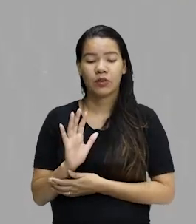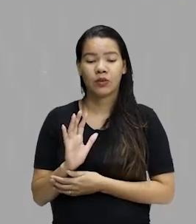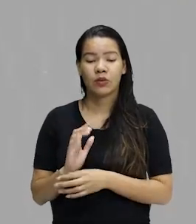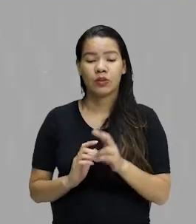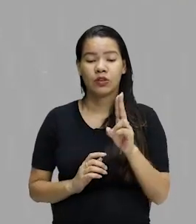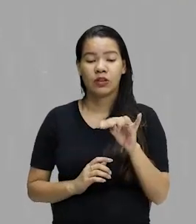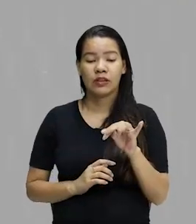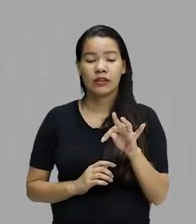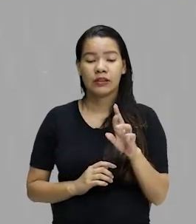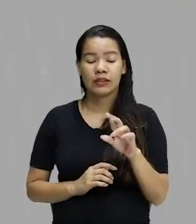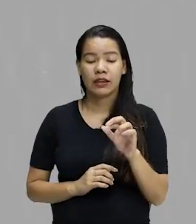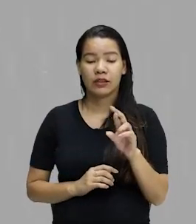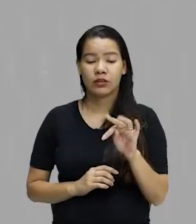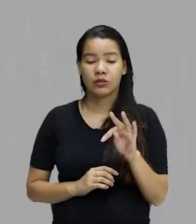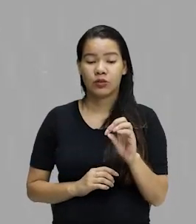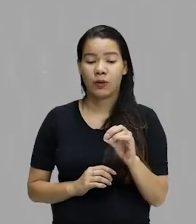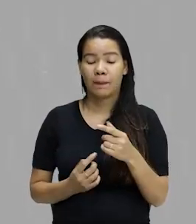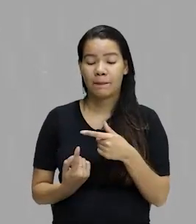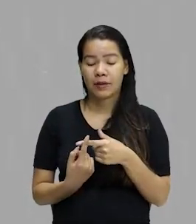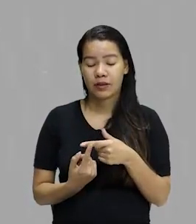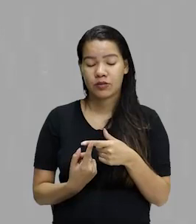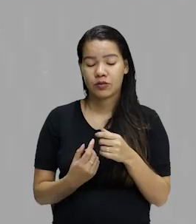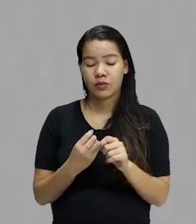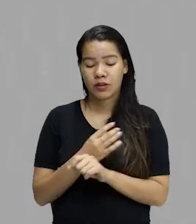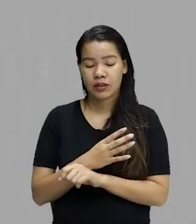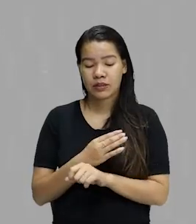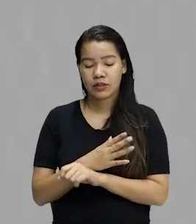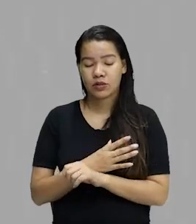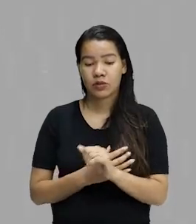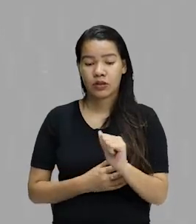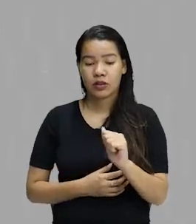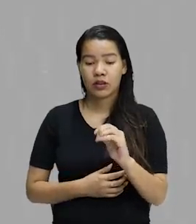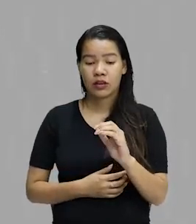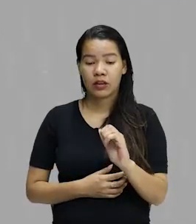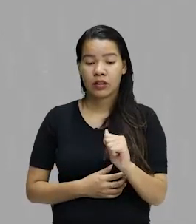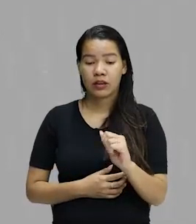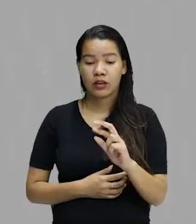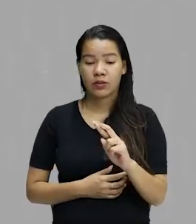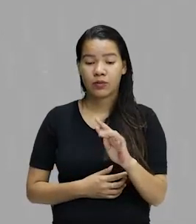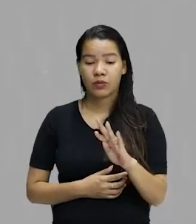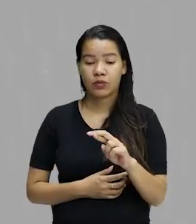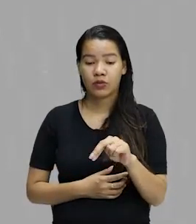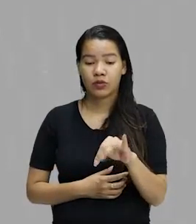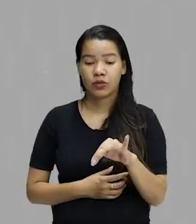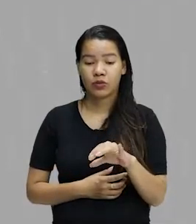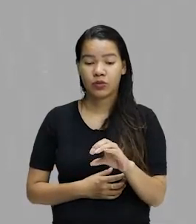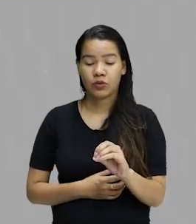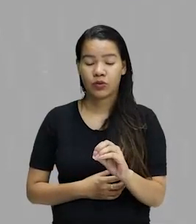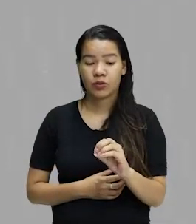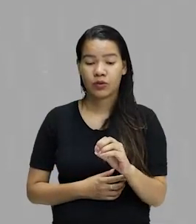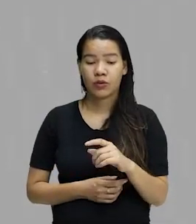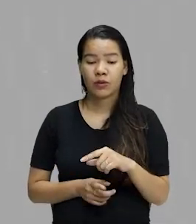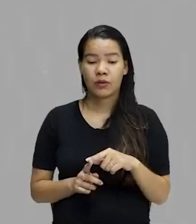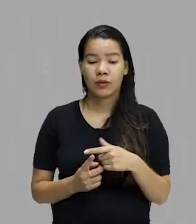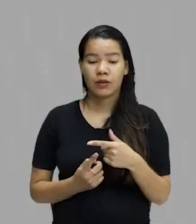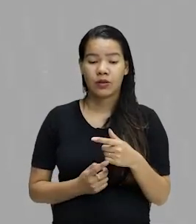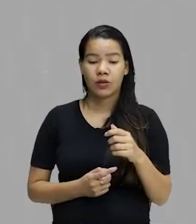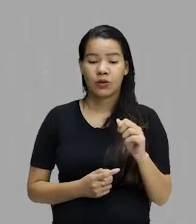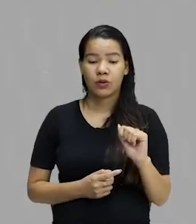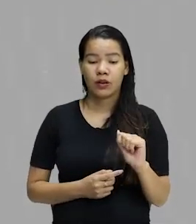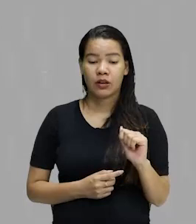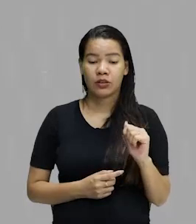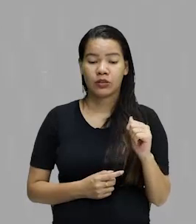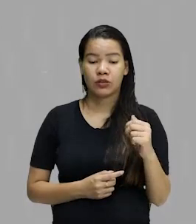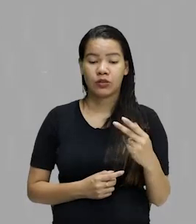ácido carbônico. Só que o ácido carbônico, esse H2CO3, é uma substância, é um ácido, só que é um ácido